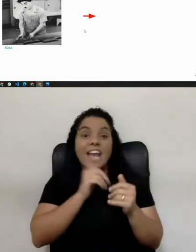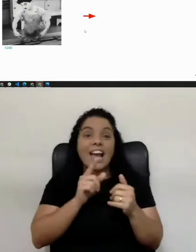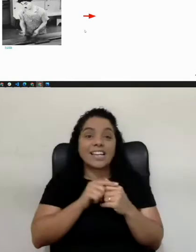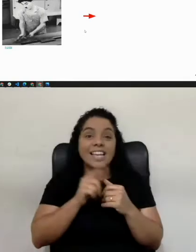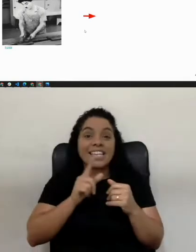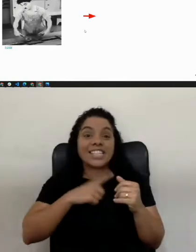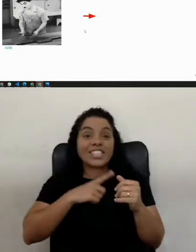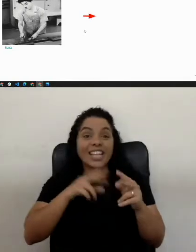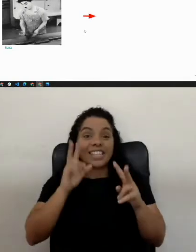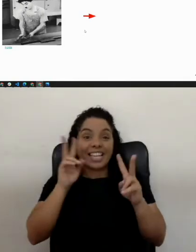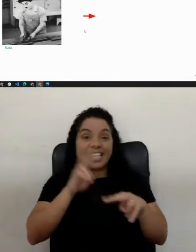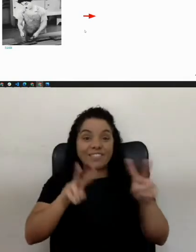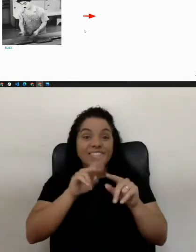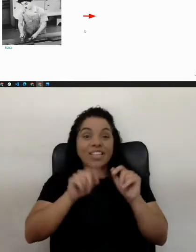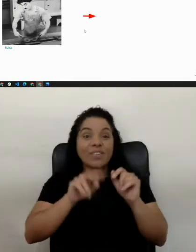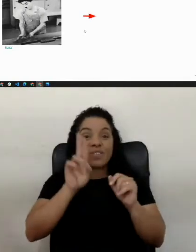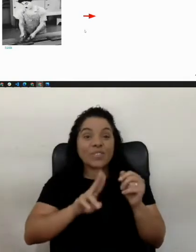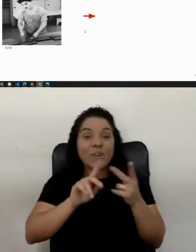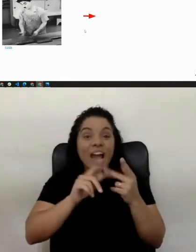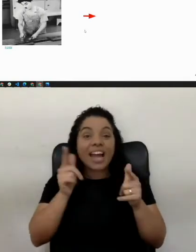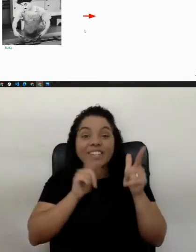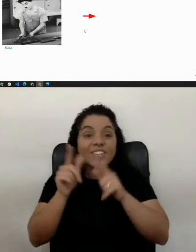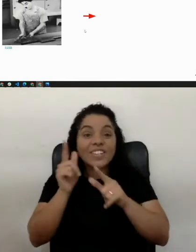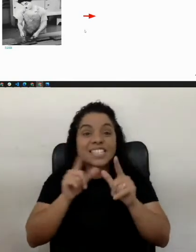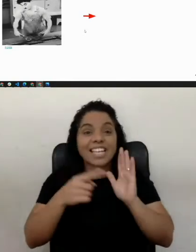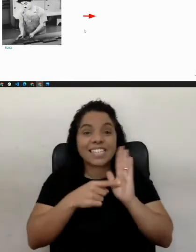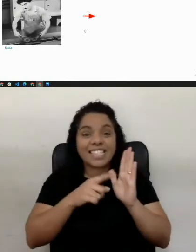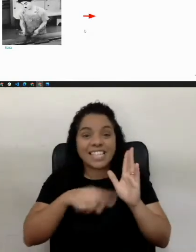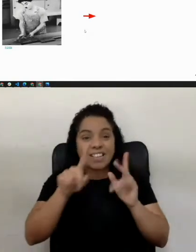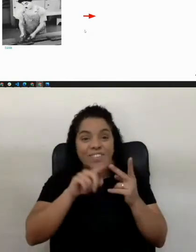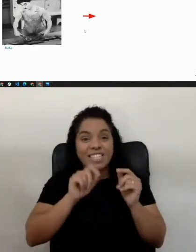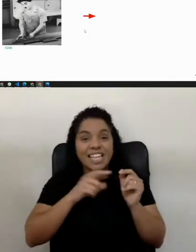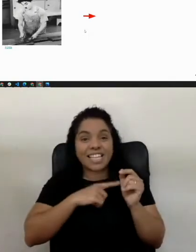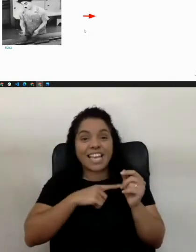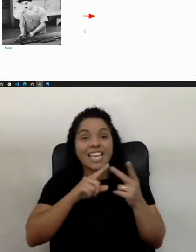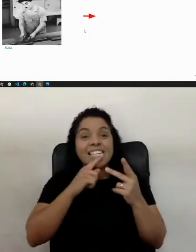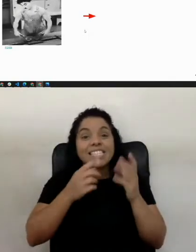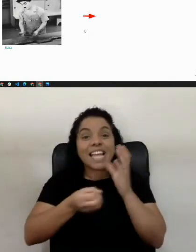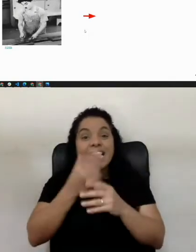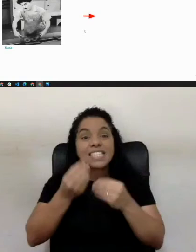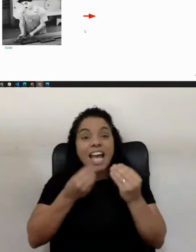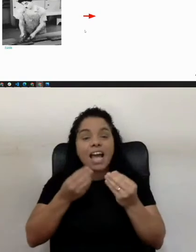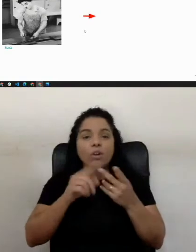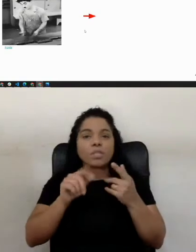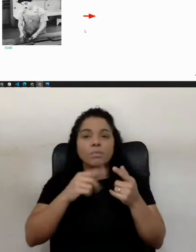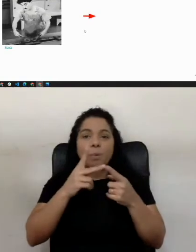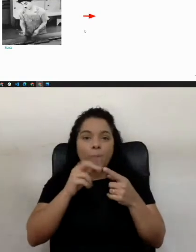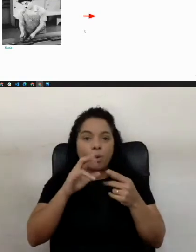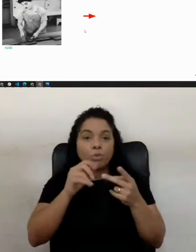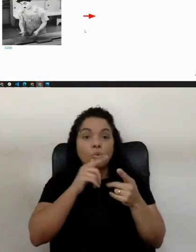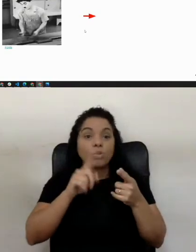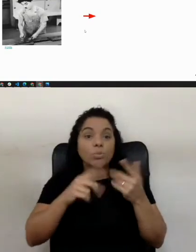já tem essa visão do usuário, ele consegue trazer para você, desde a concepção do produto,